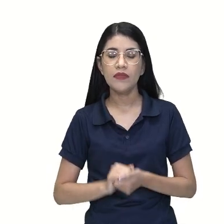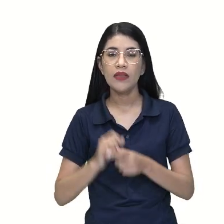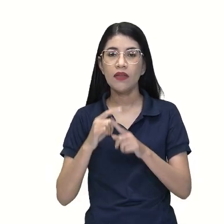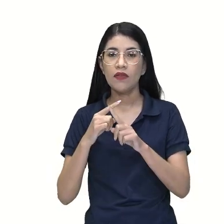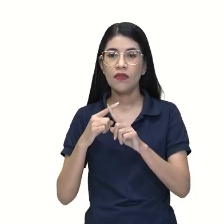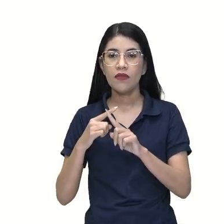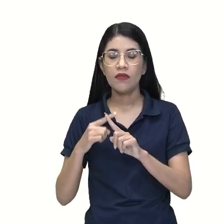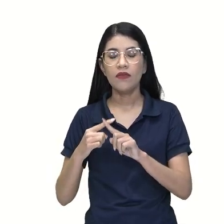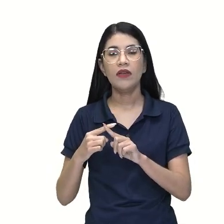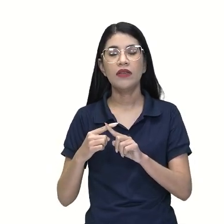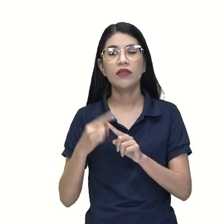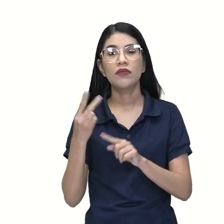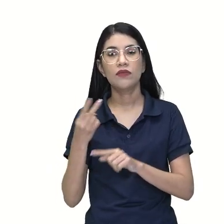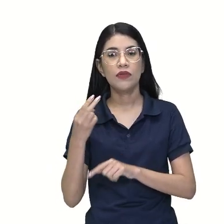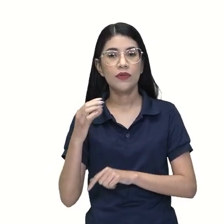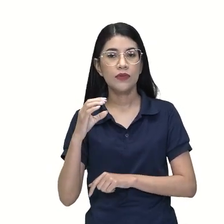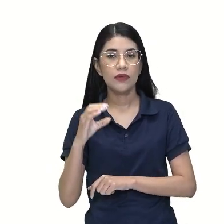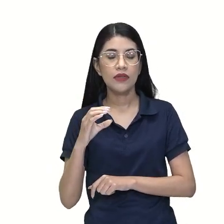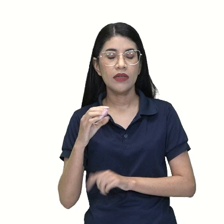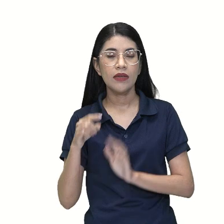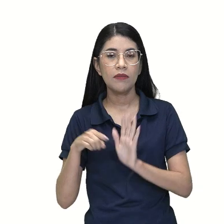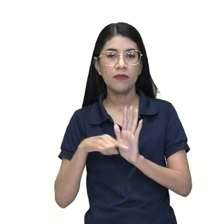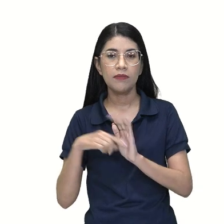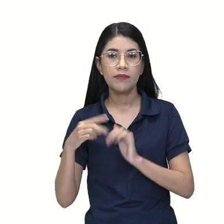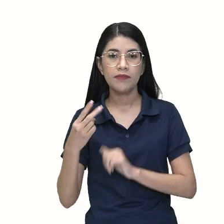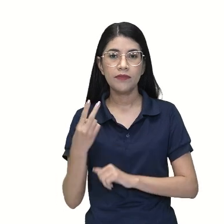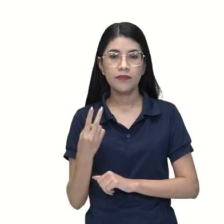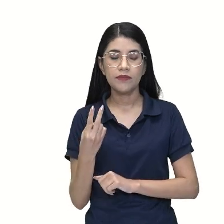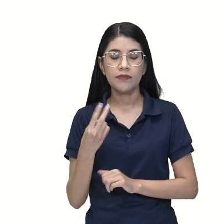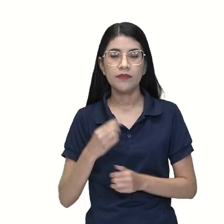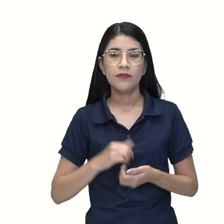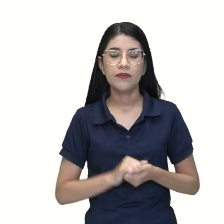vezes o valor de c, que é menos 2.